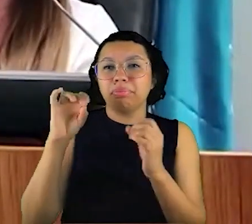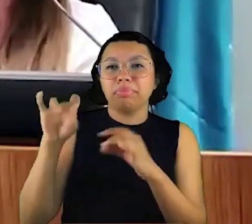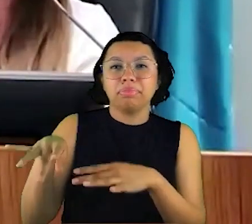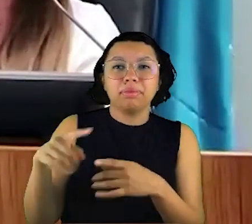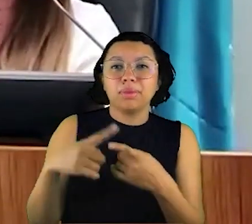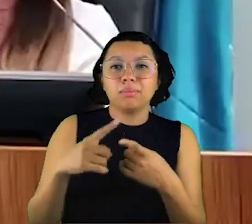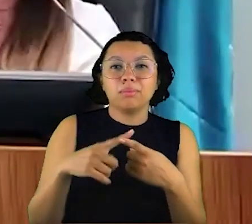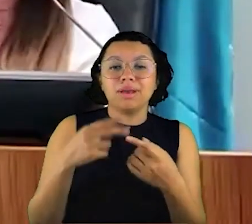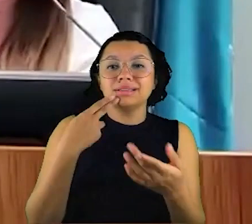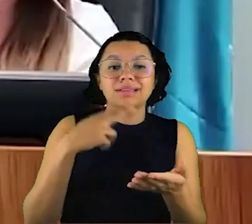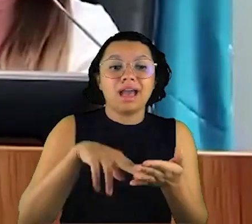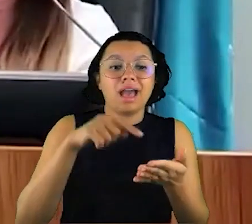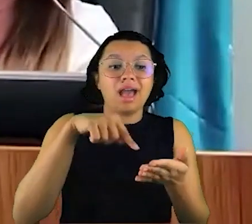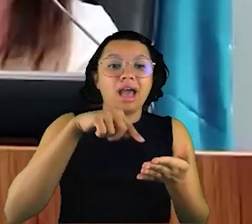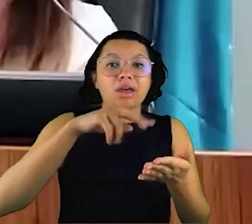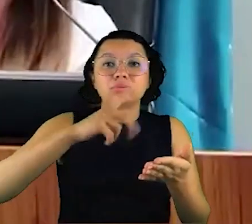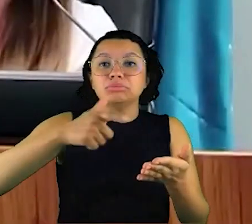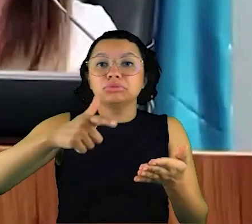nenhum significado.